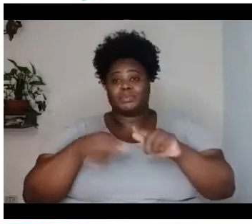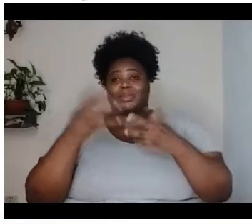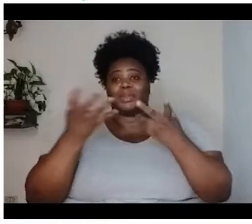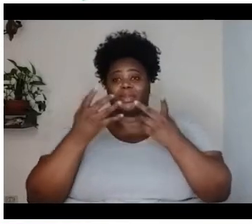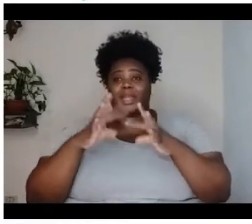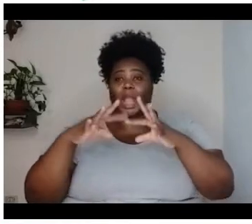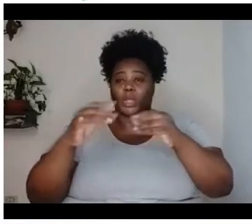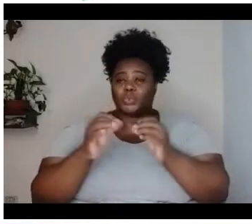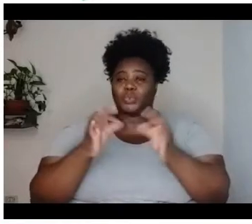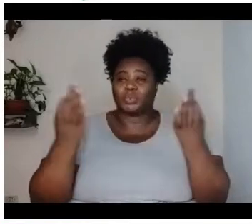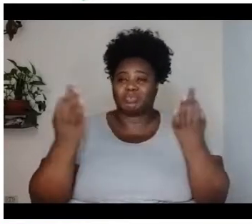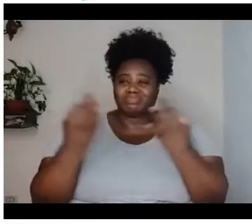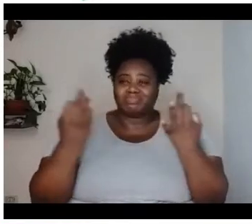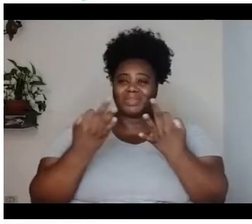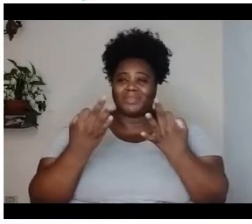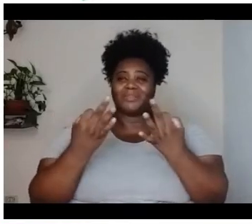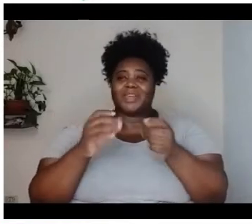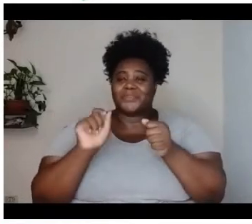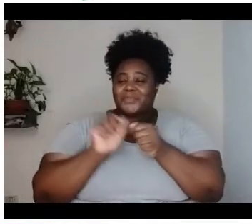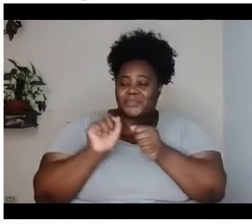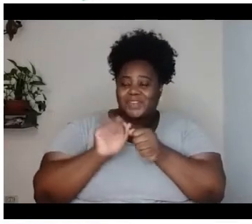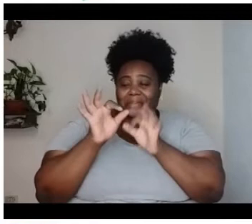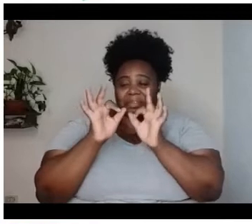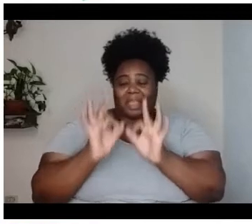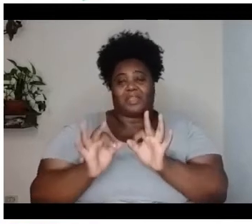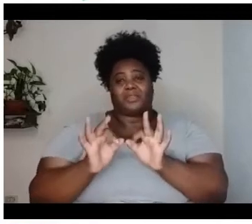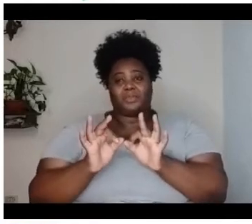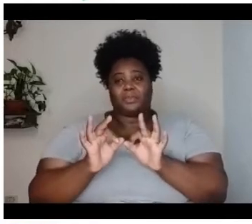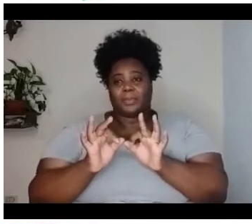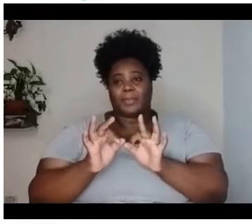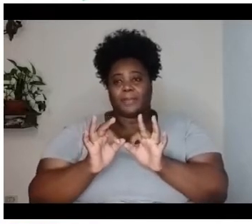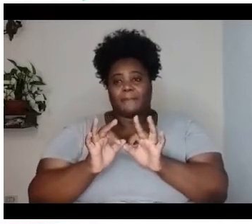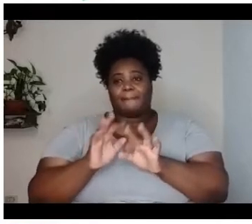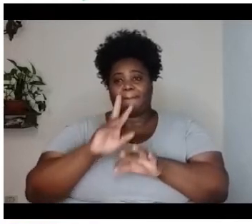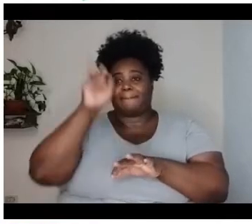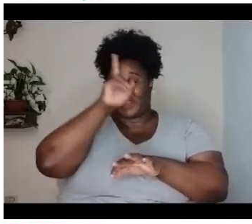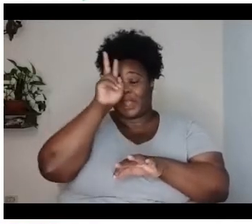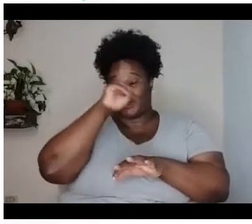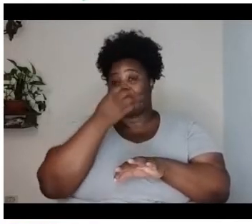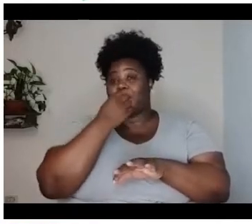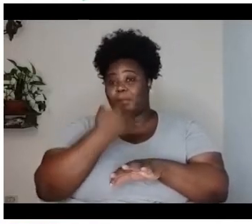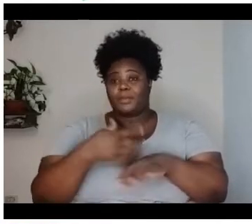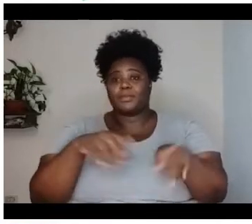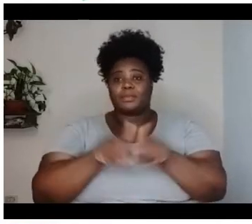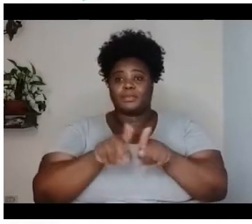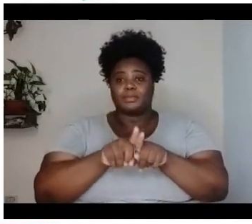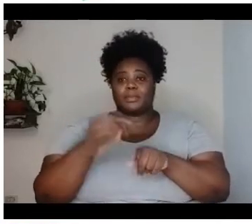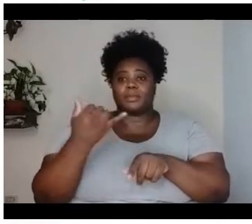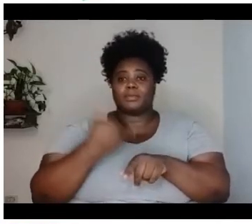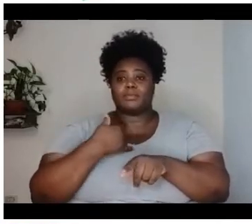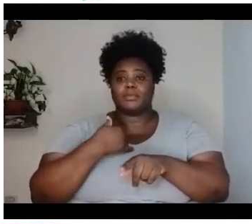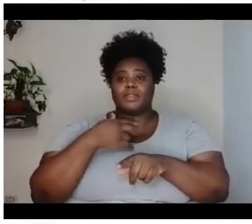muito bem, plasticamente feito. E eu lembro bem que no vídeo Cantando na Chuva tem uma